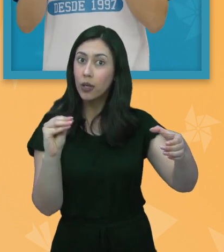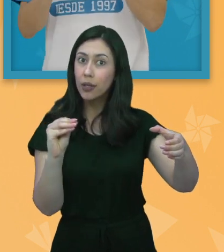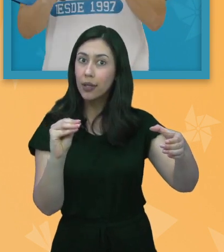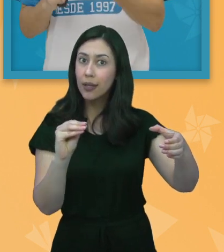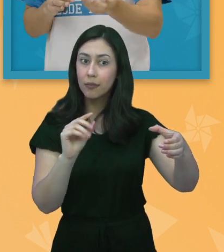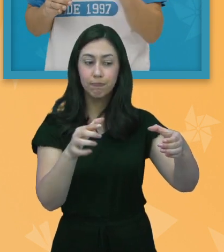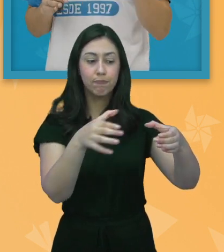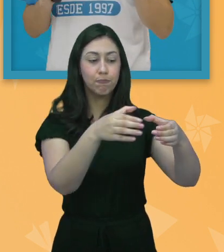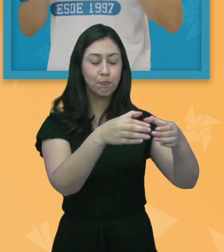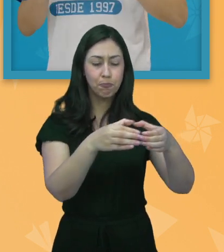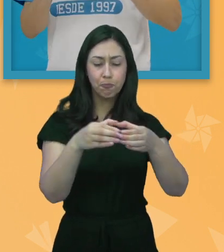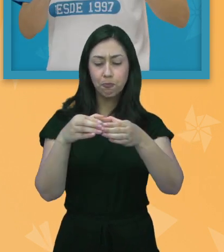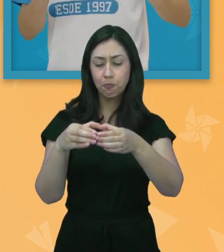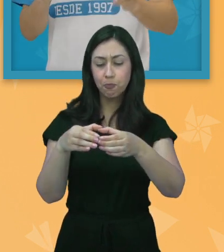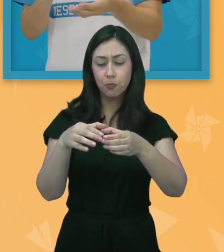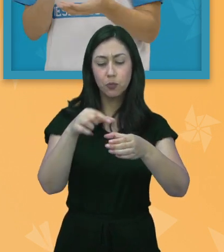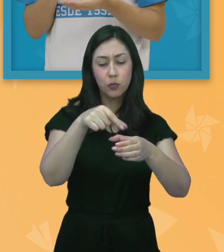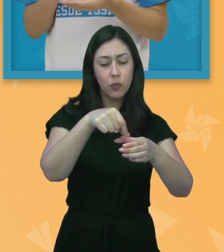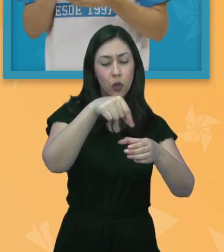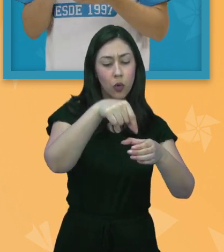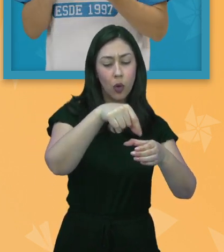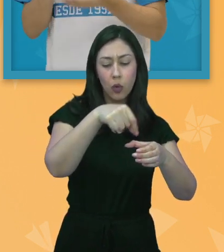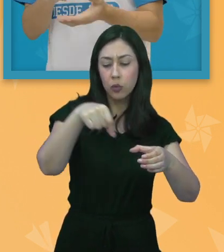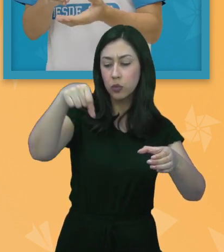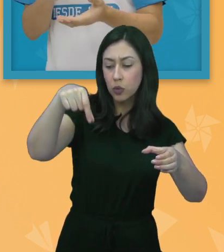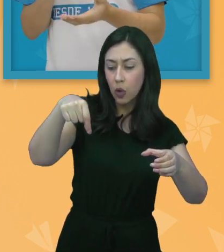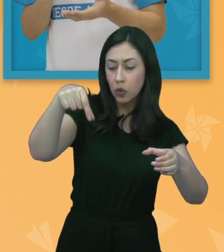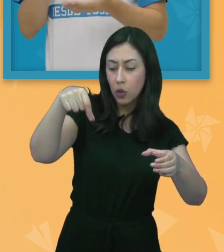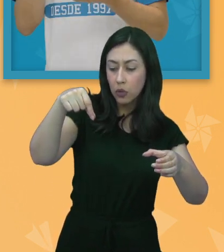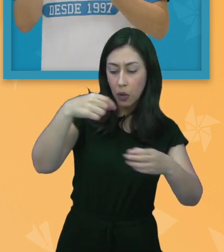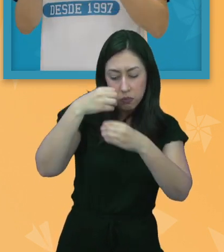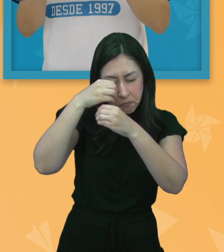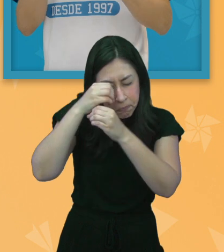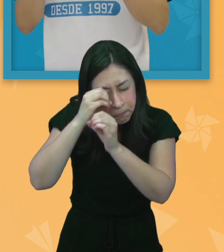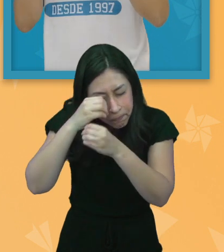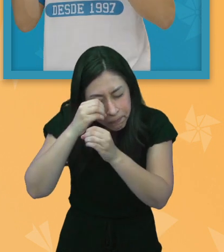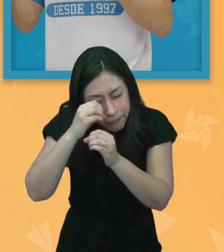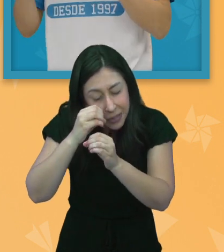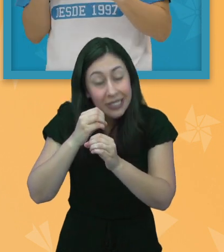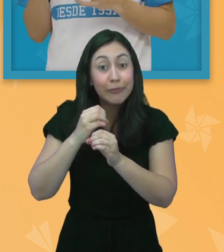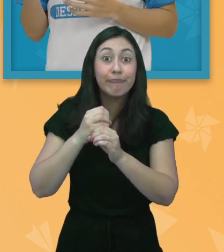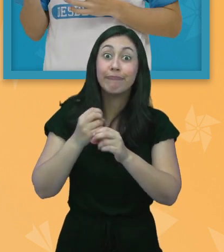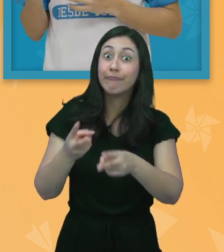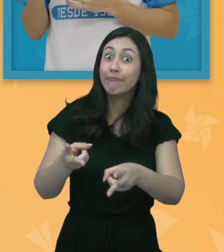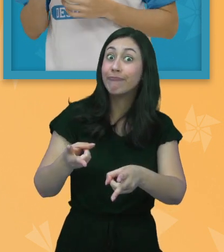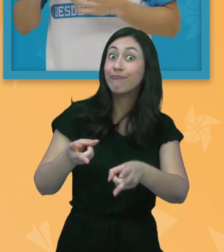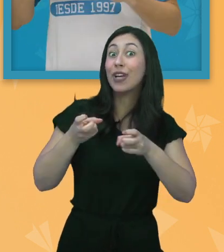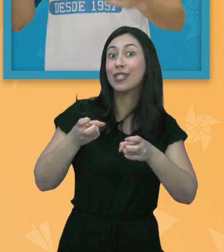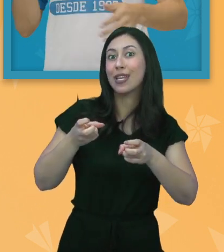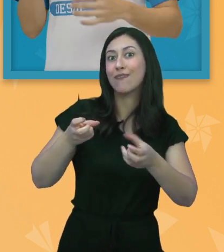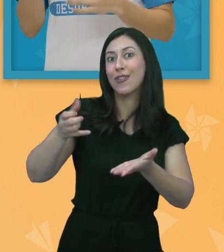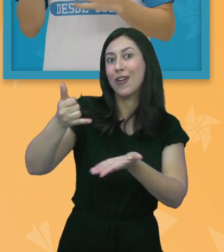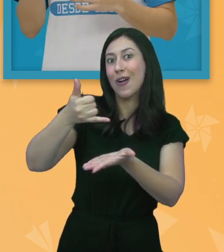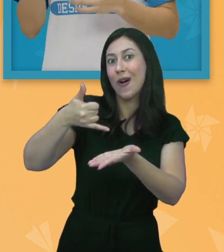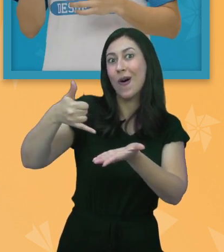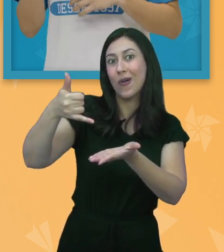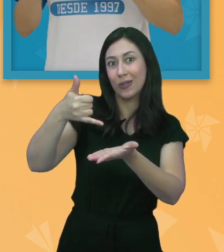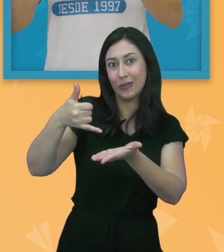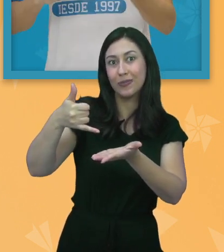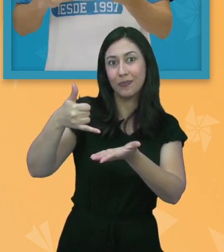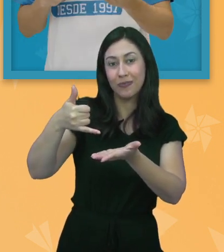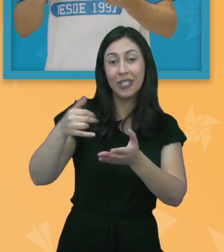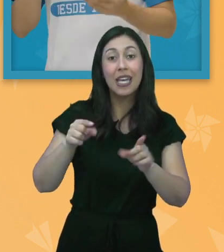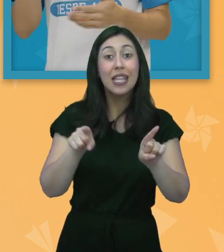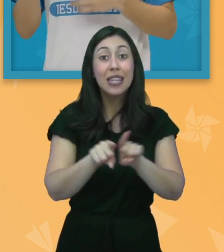mas quando você coloca aquilo dali numa amostra e coloca no microscópio, você vai ver que existem gotículas de gordura nele. Outro